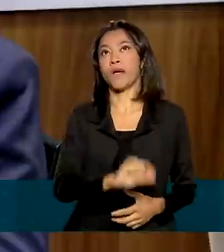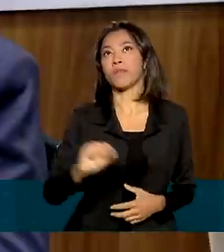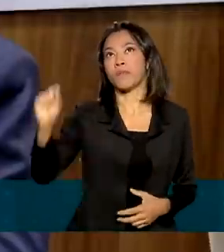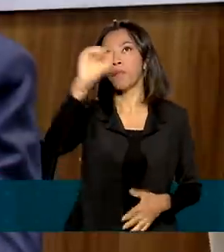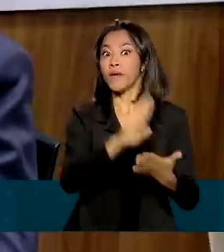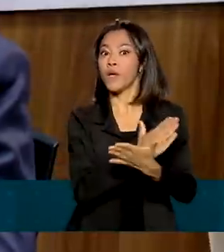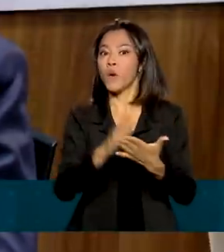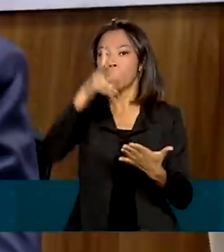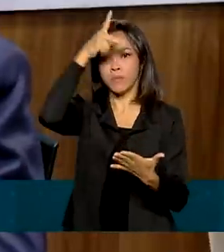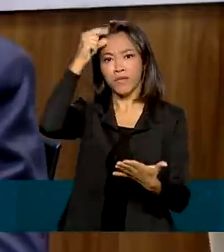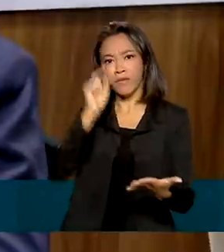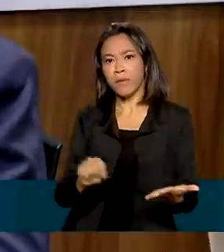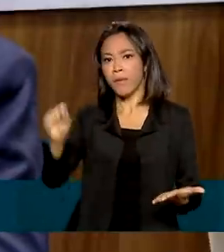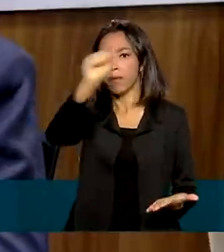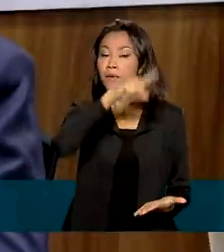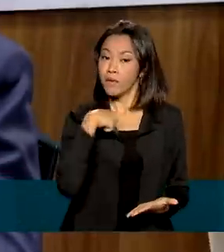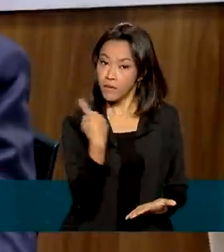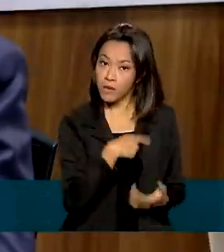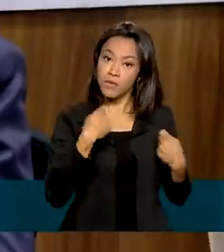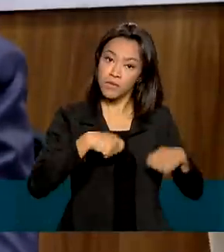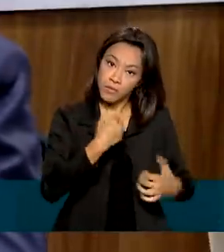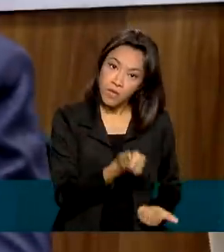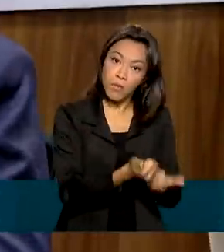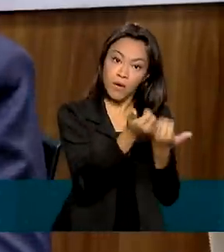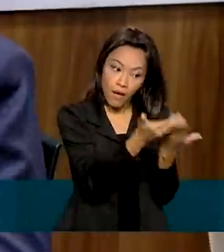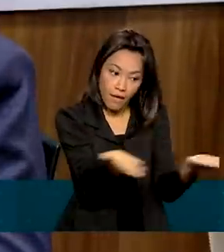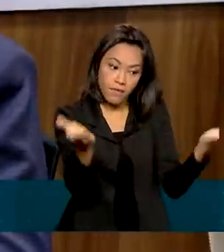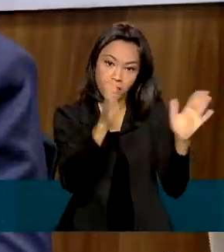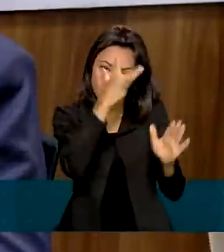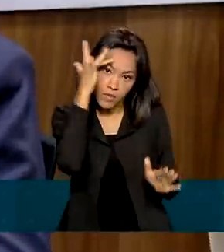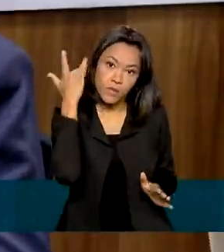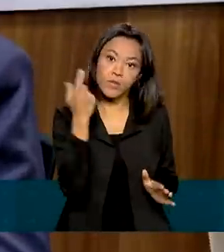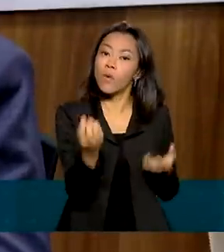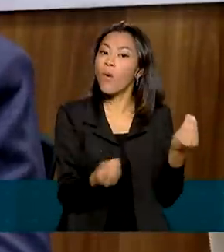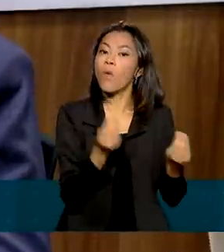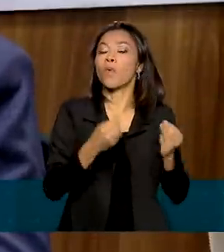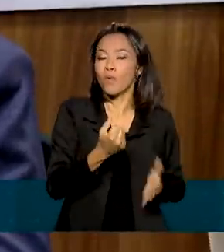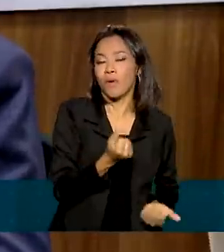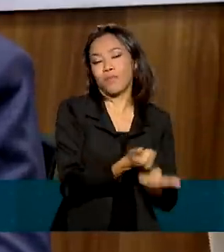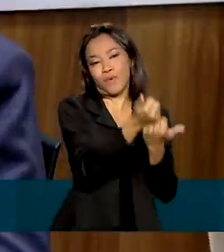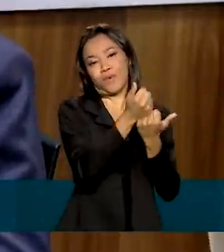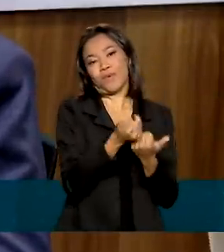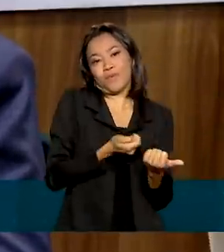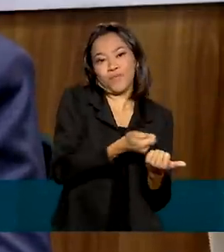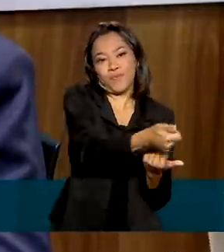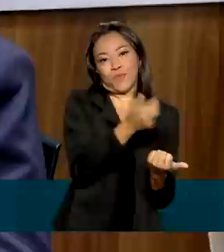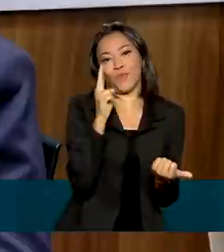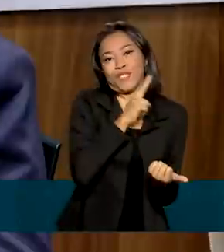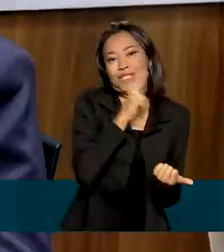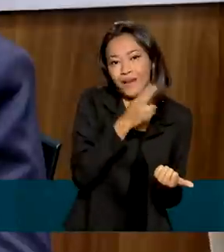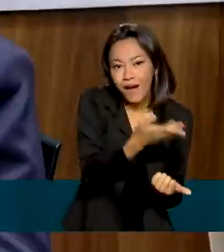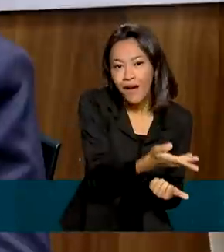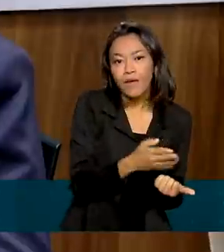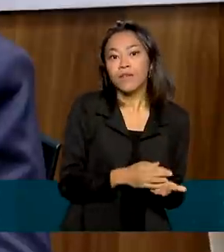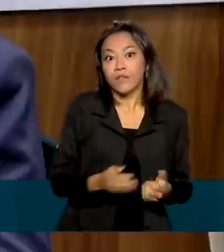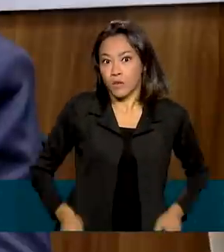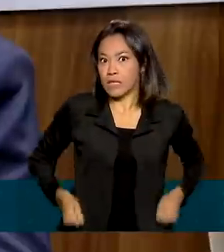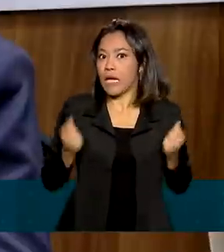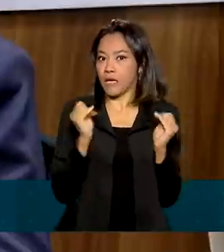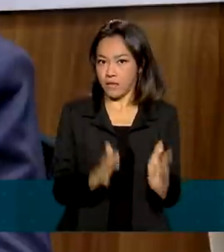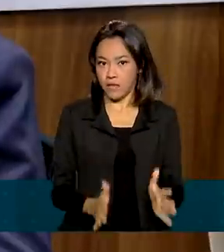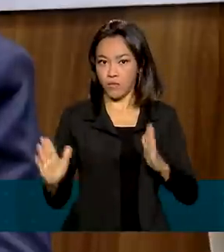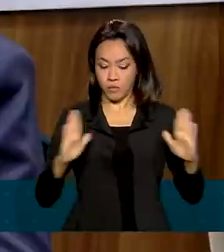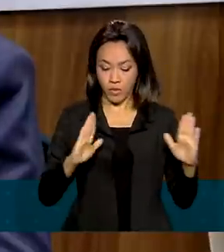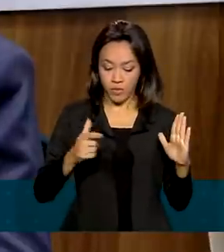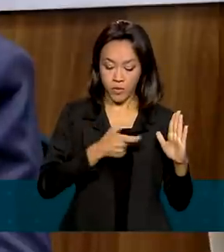prefeitos e nós temos que socorreram as pessoas Então socorremos as pessoas com auxílio emergencial deixou bem claro que gastamos em